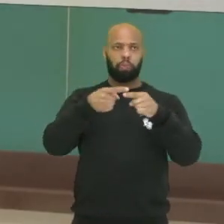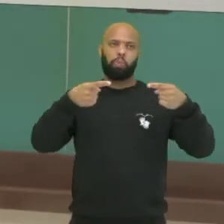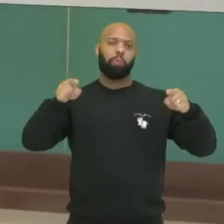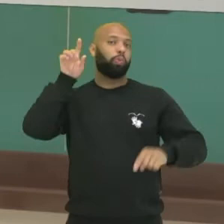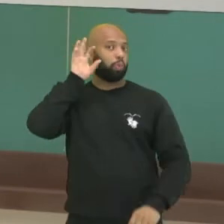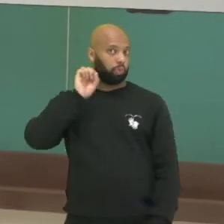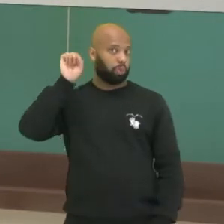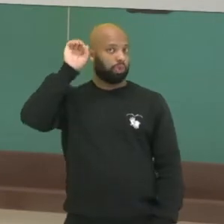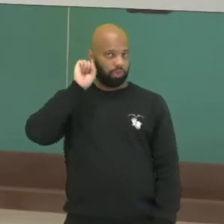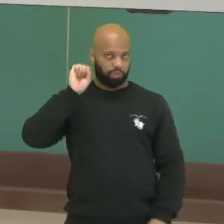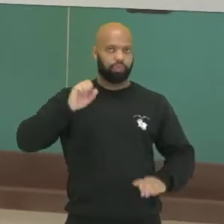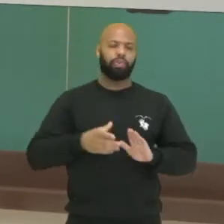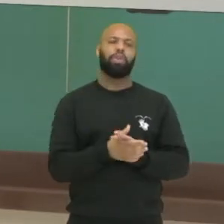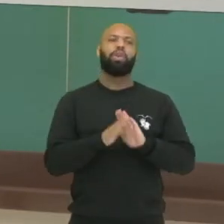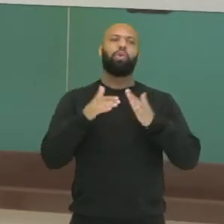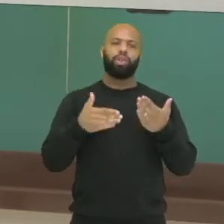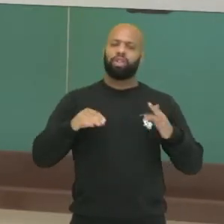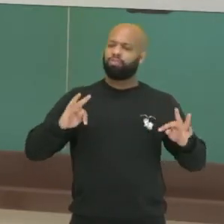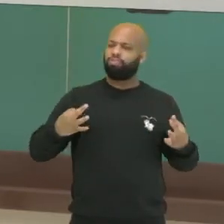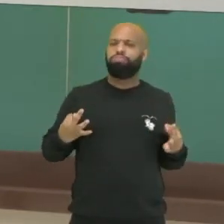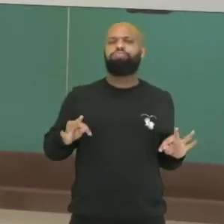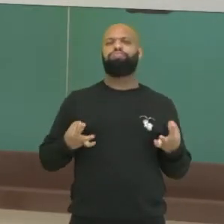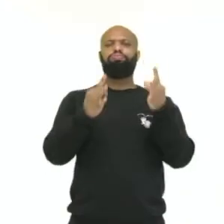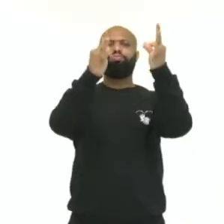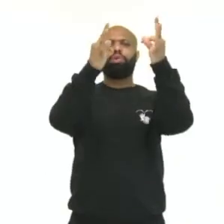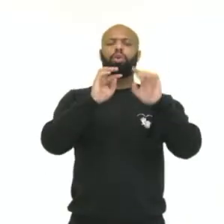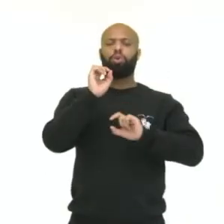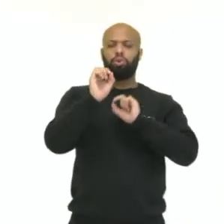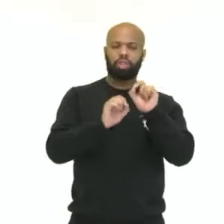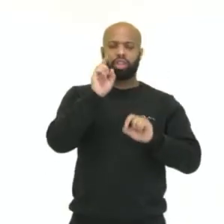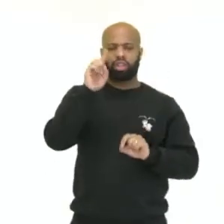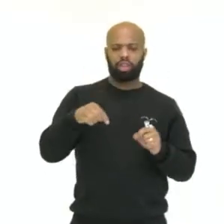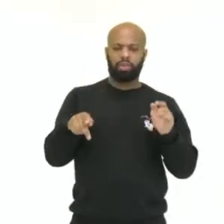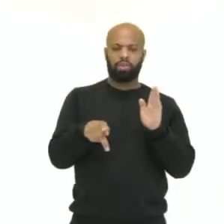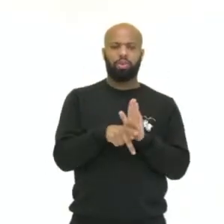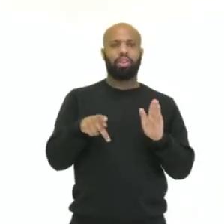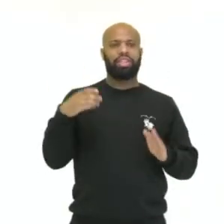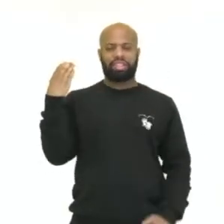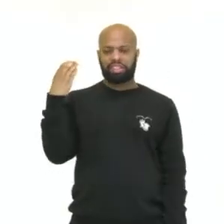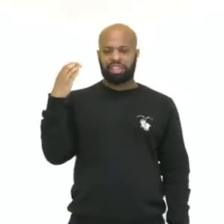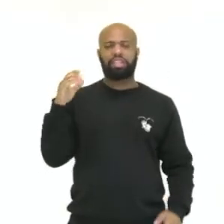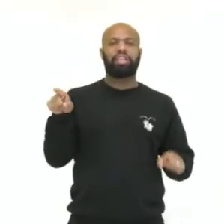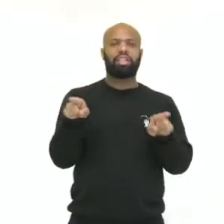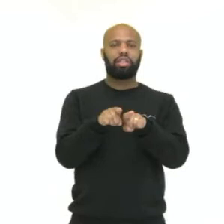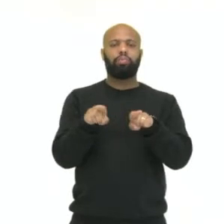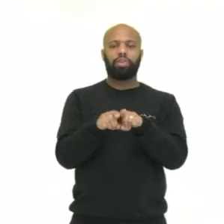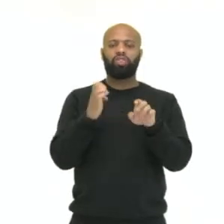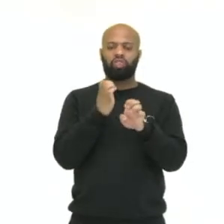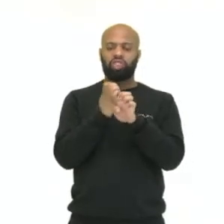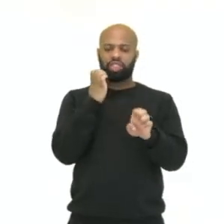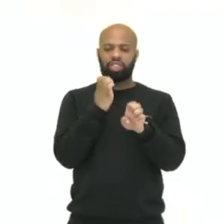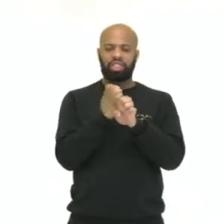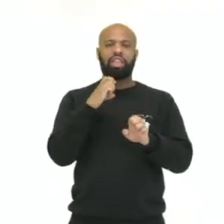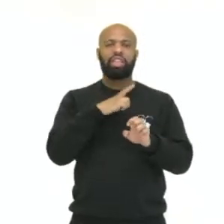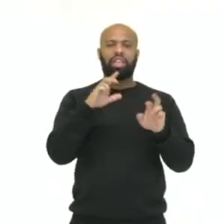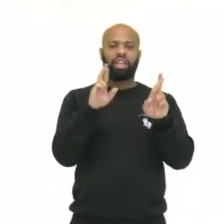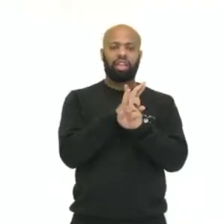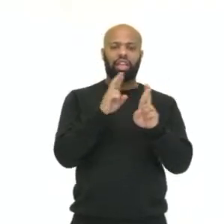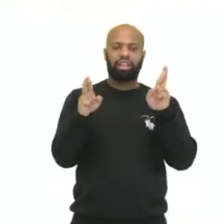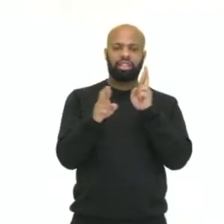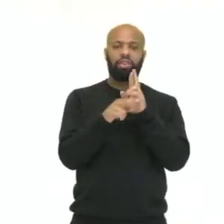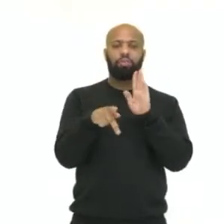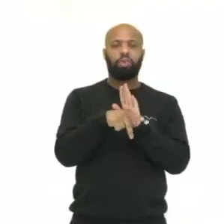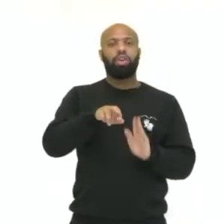música. Tecnologia é um produto da ciência e da engenharia que envolve um conjunto de